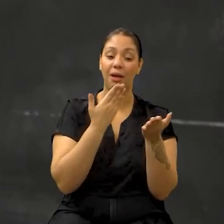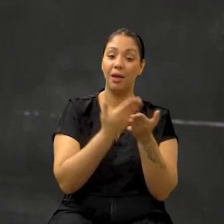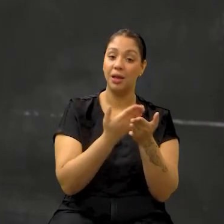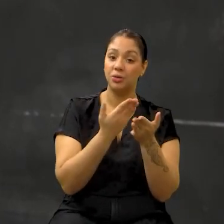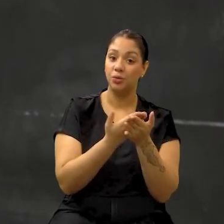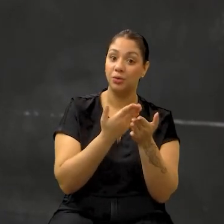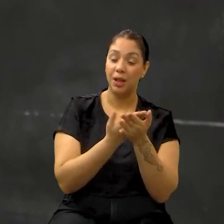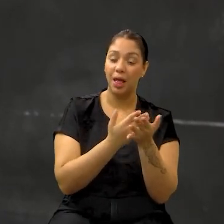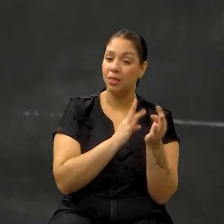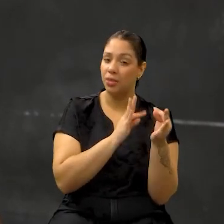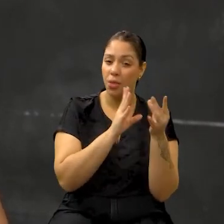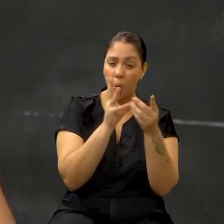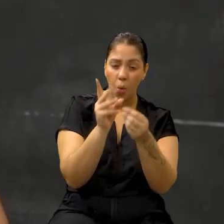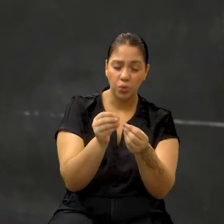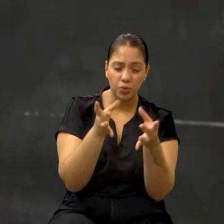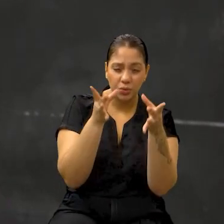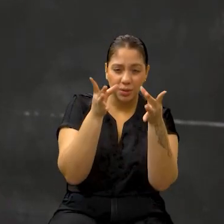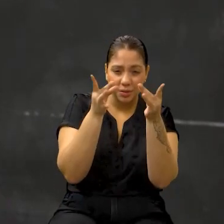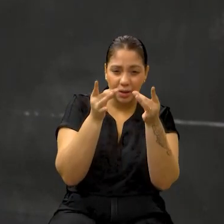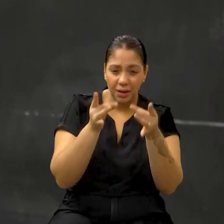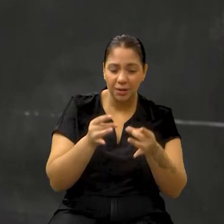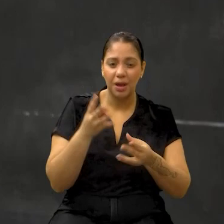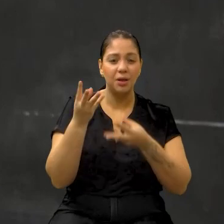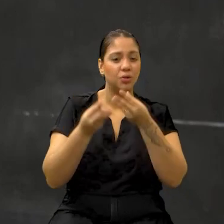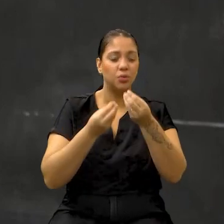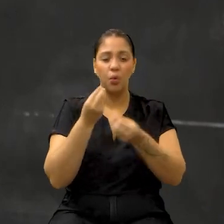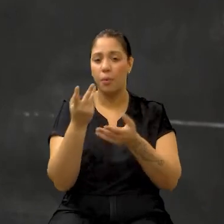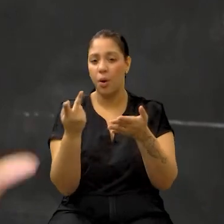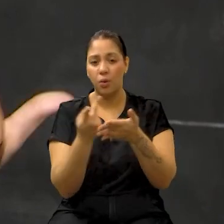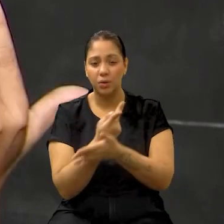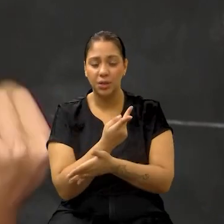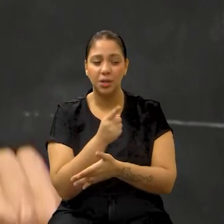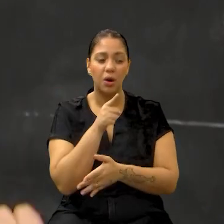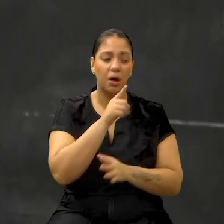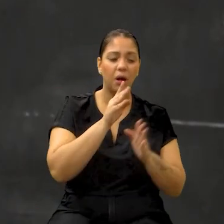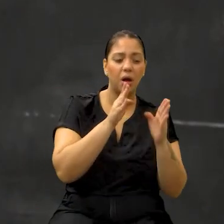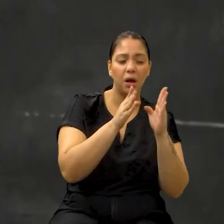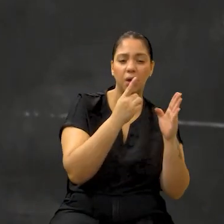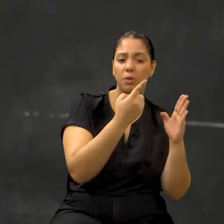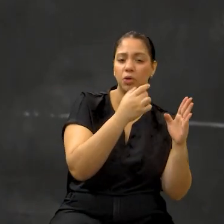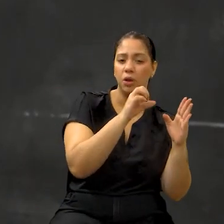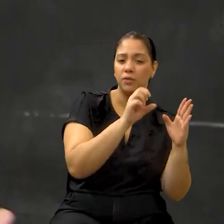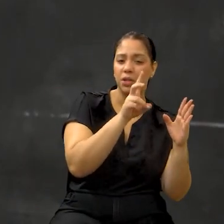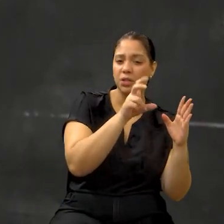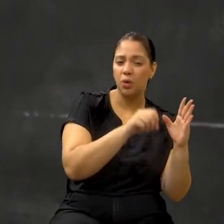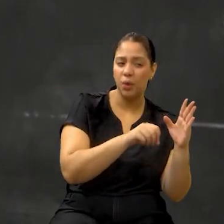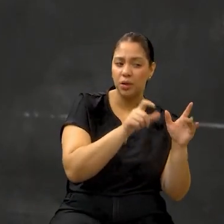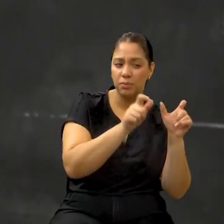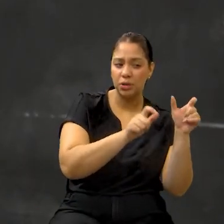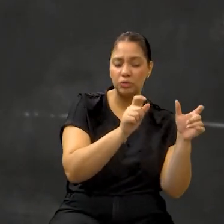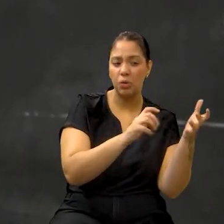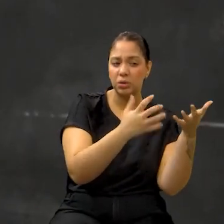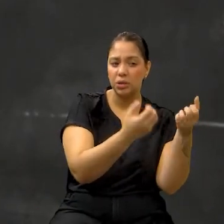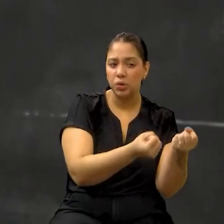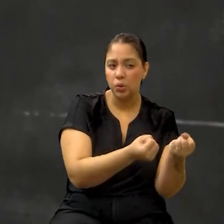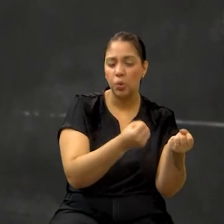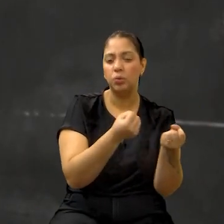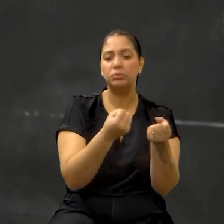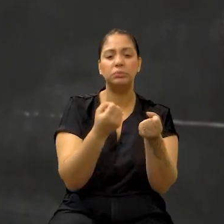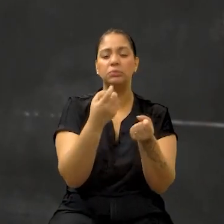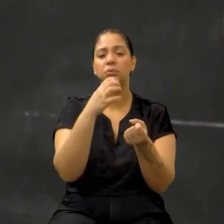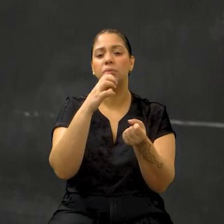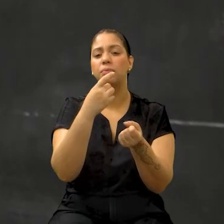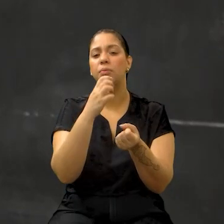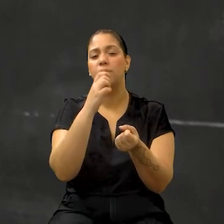a estudar todos os detalhes. Então, como que foi a recepção lá nos anos 50, como que foi nos